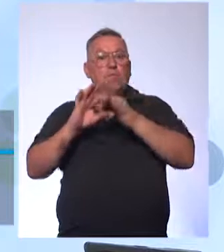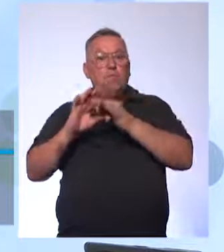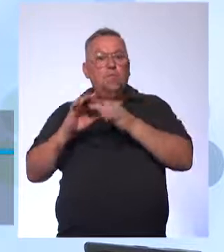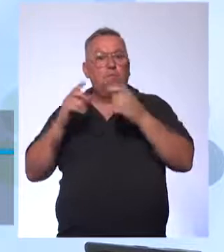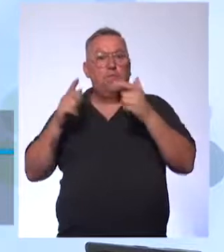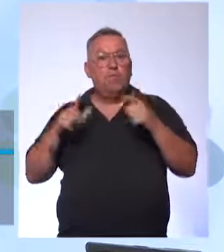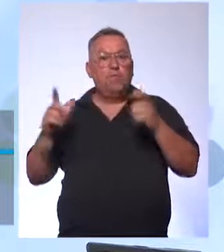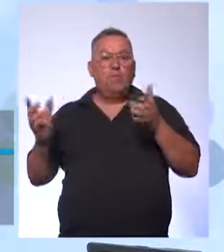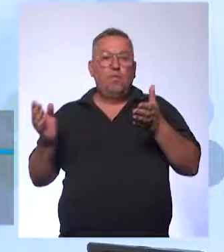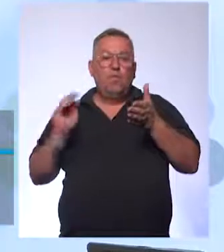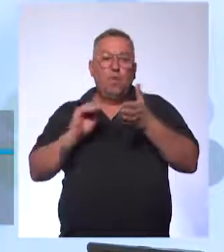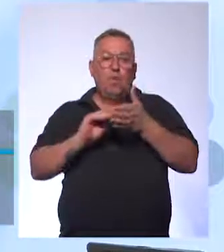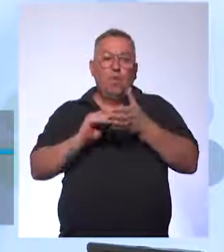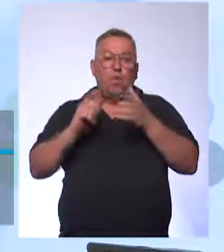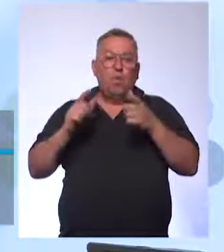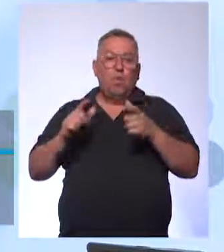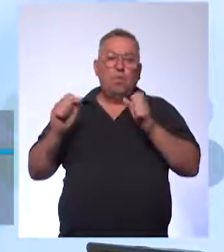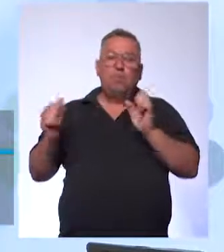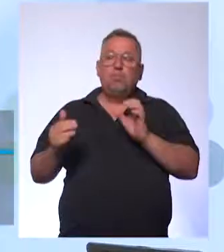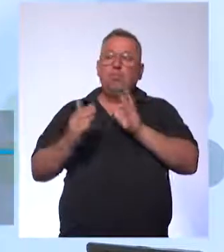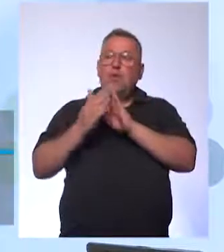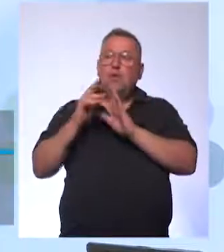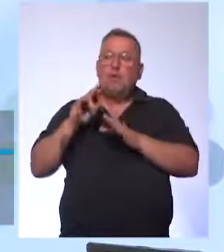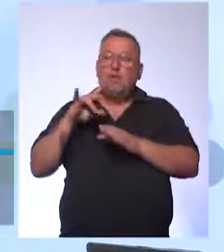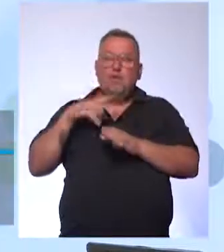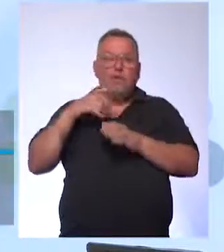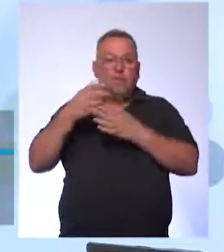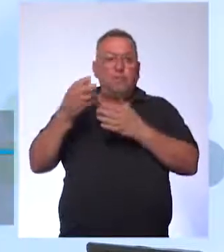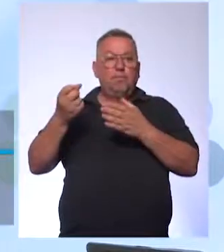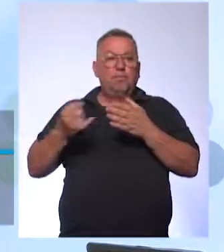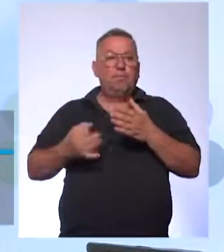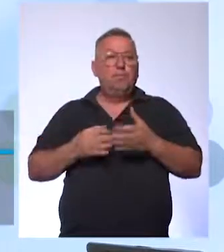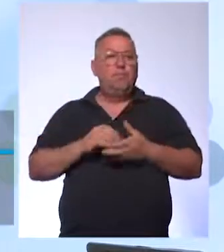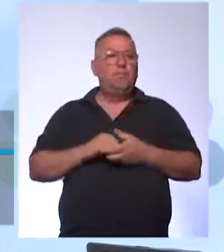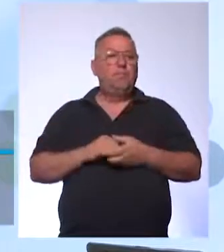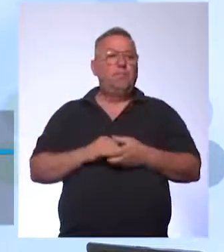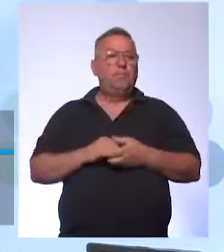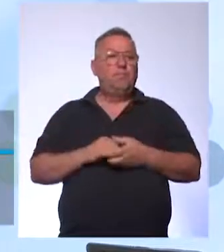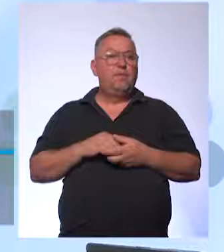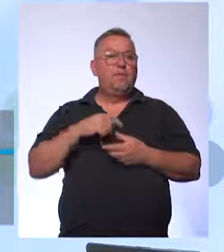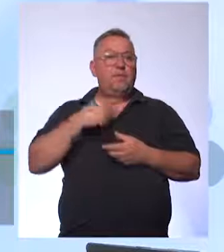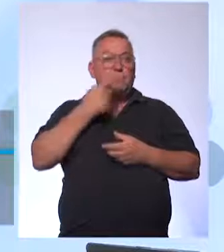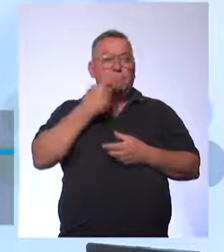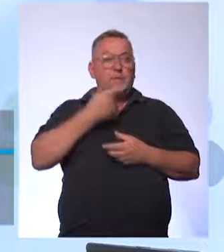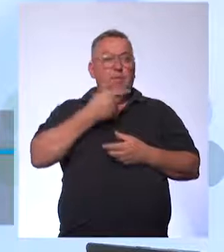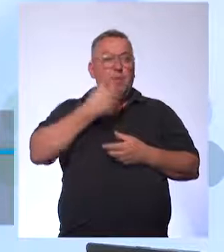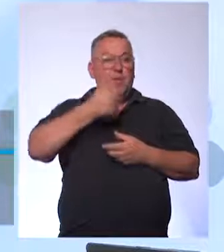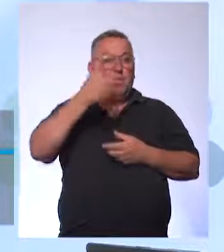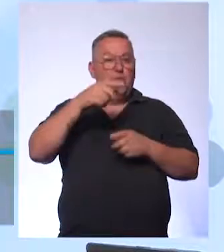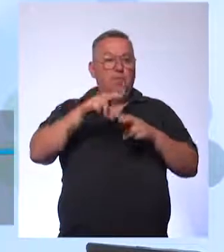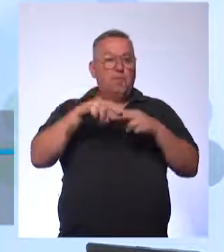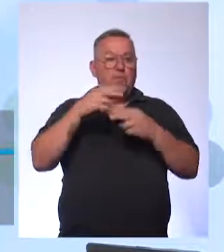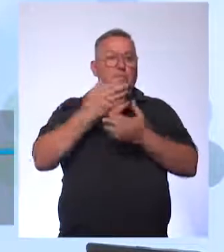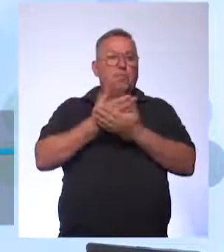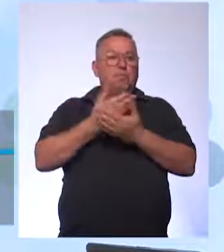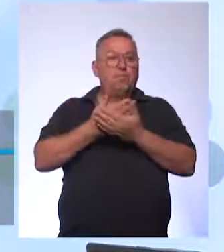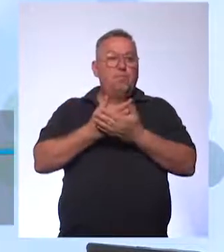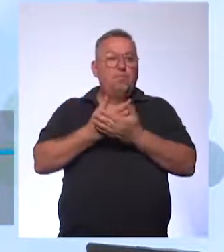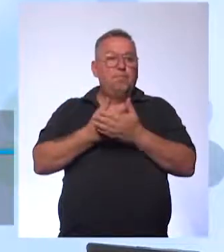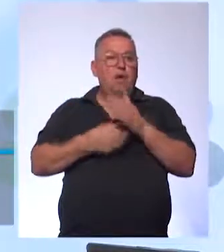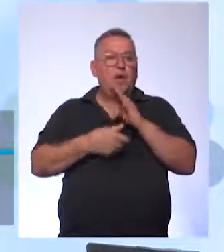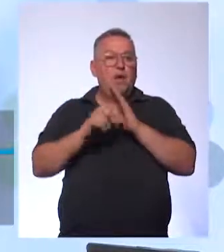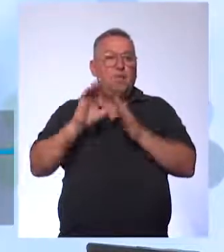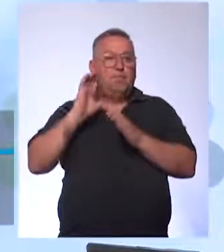vai ser colocado? Qual o impacto que vai causar? E aí eu te digo qual é a melhor. Por isso que existem estudos, né, antes de se